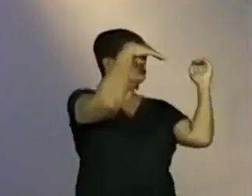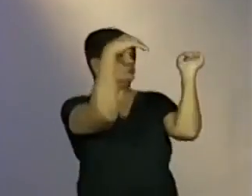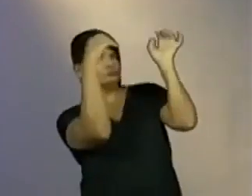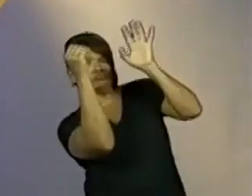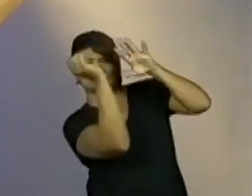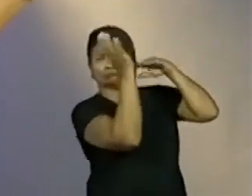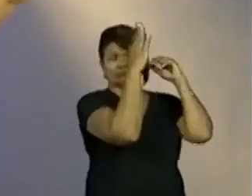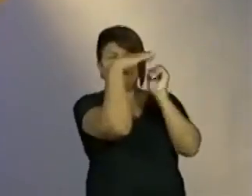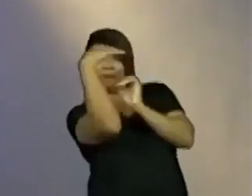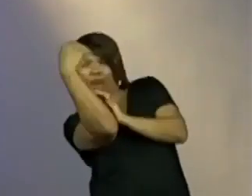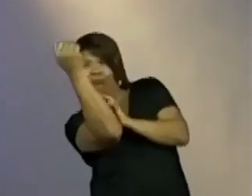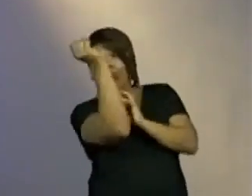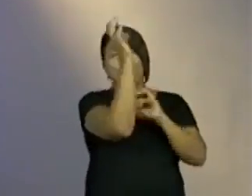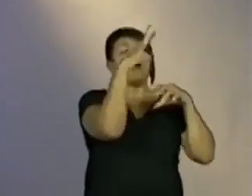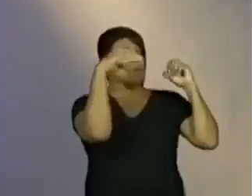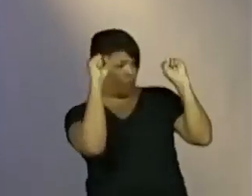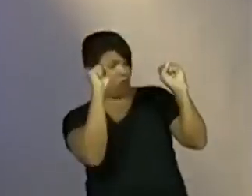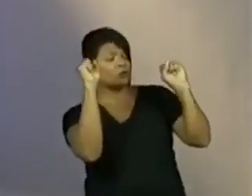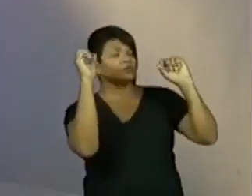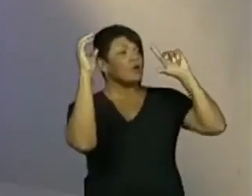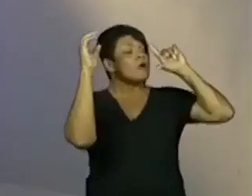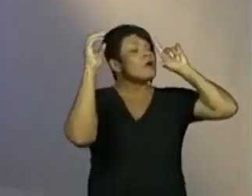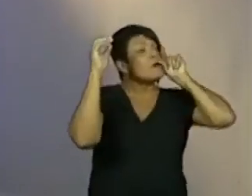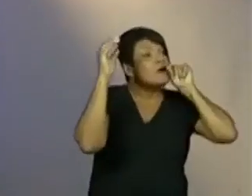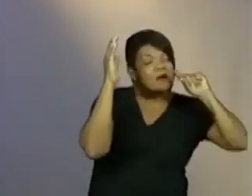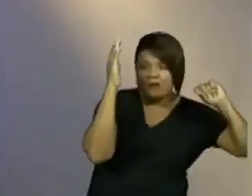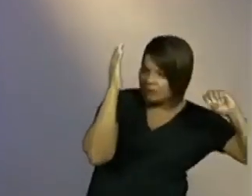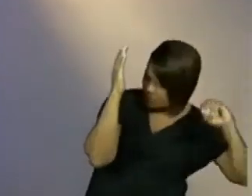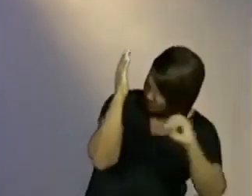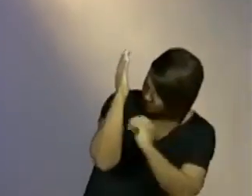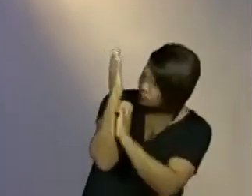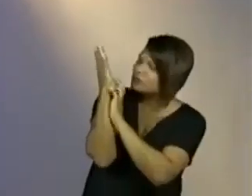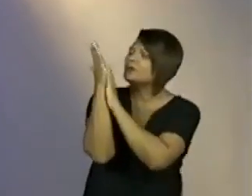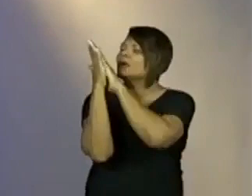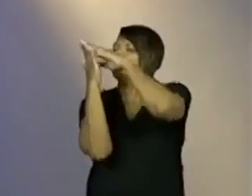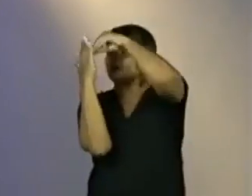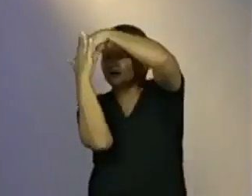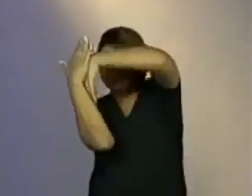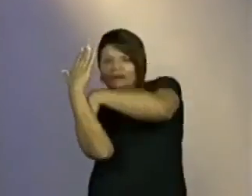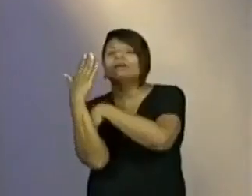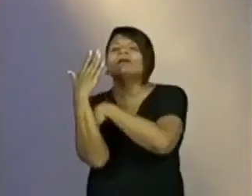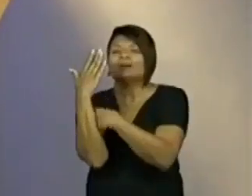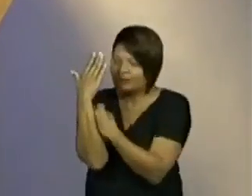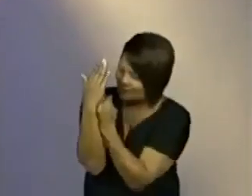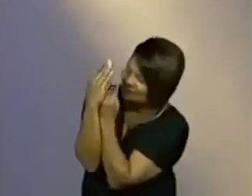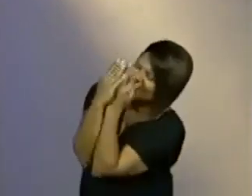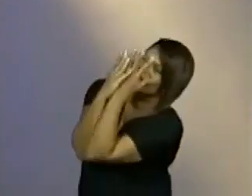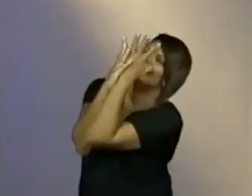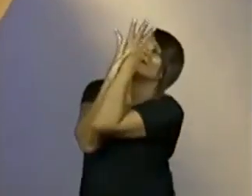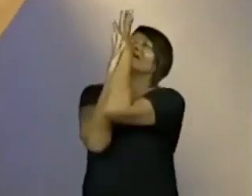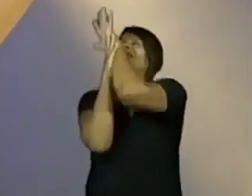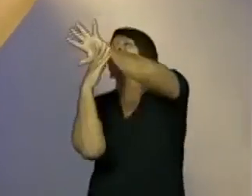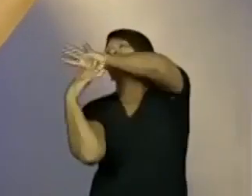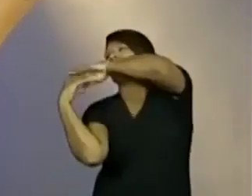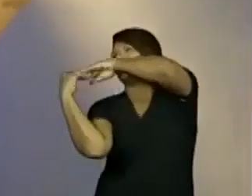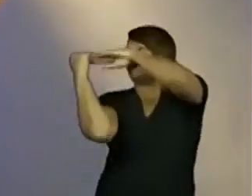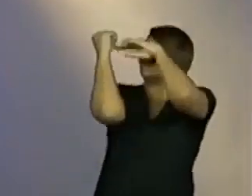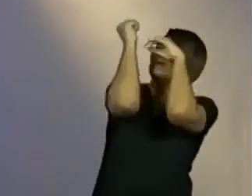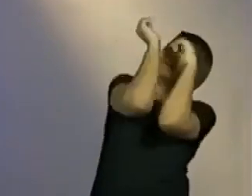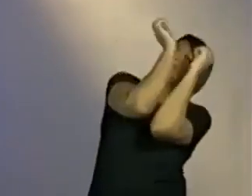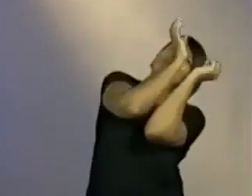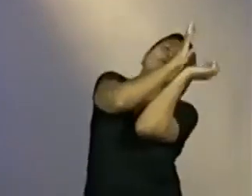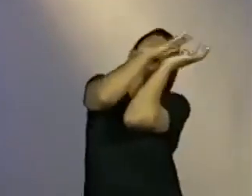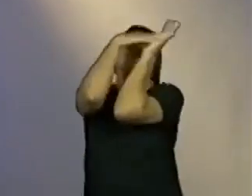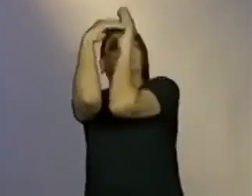aprender. E ele entrou na palmeira e se tornou palmeira. E